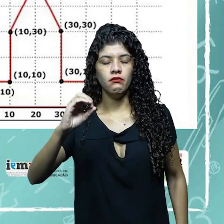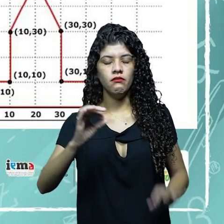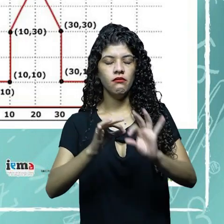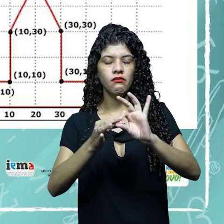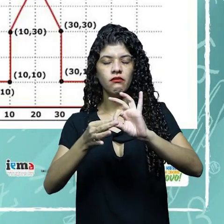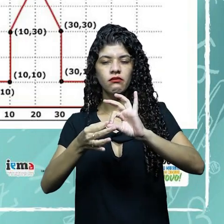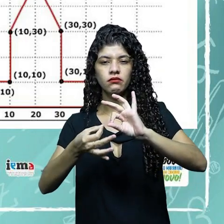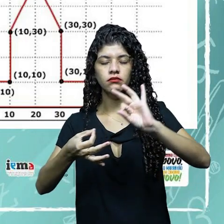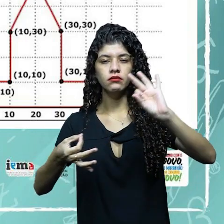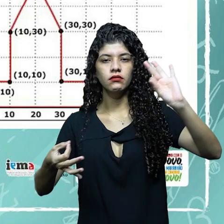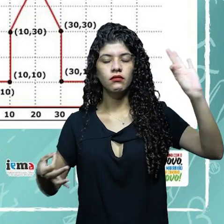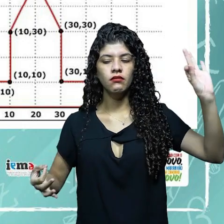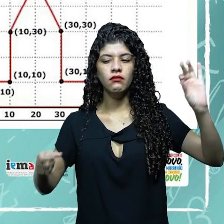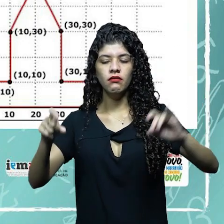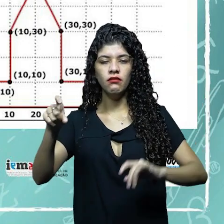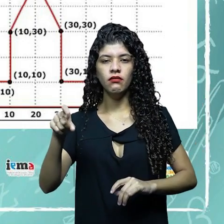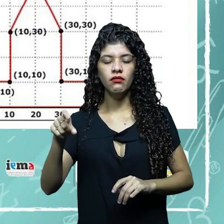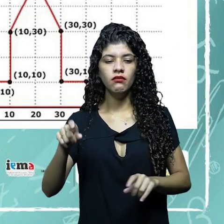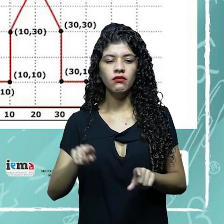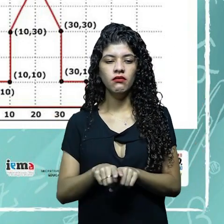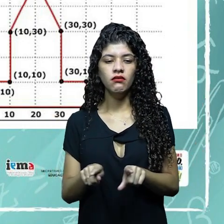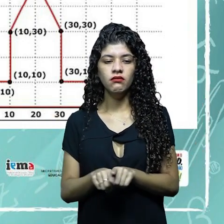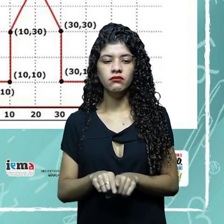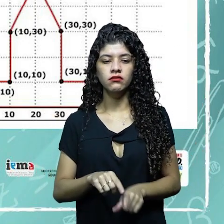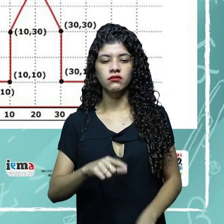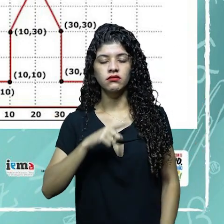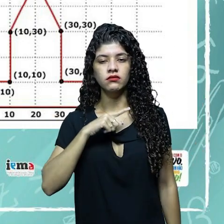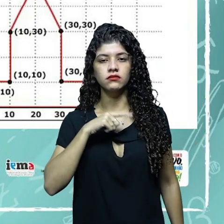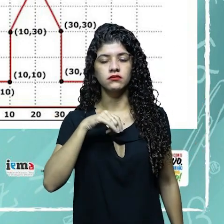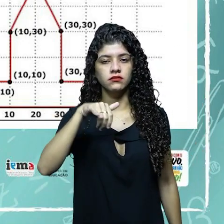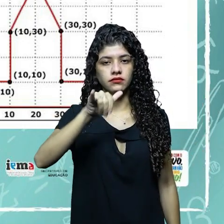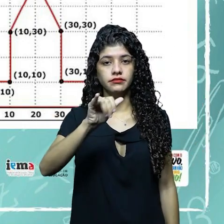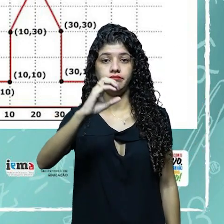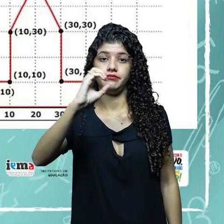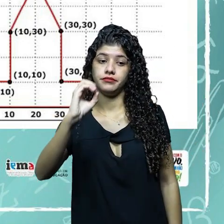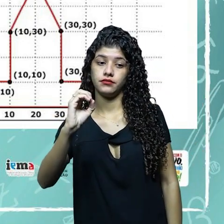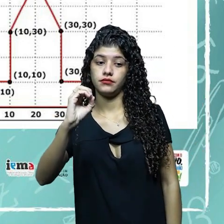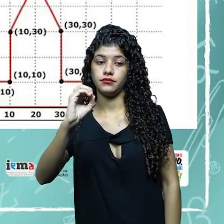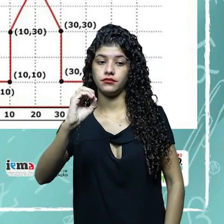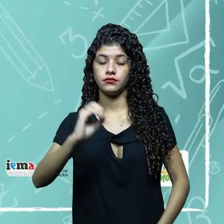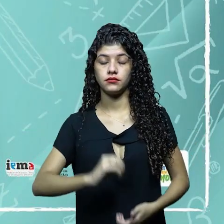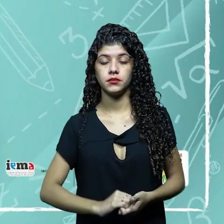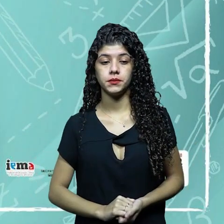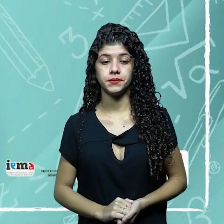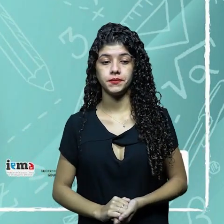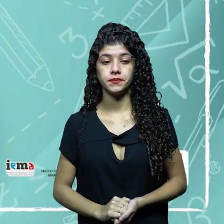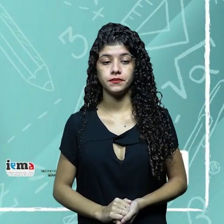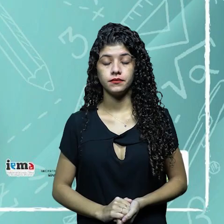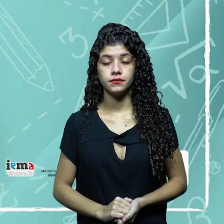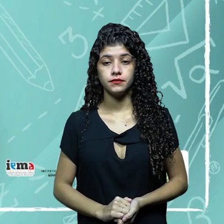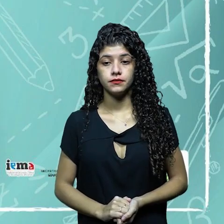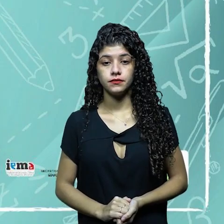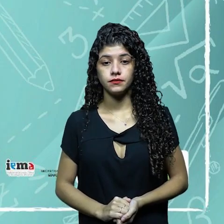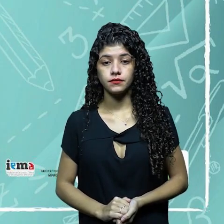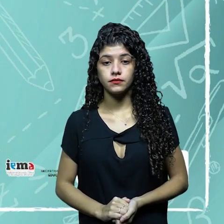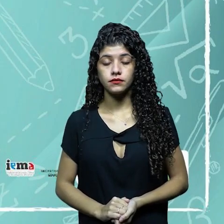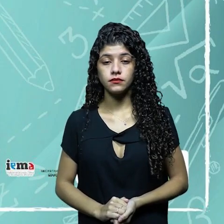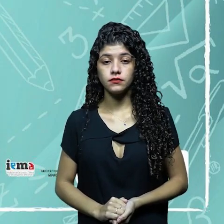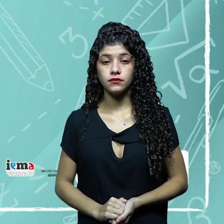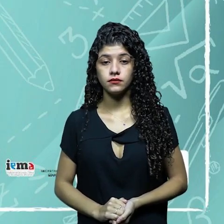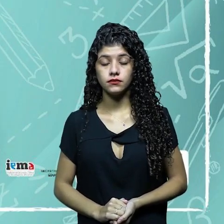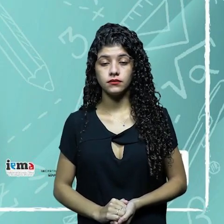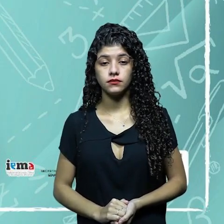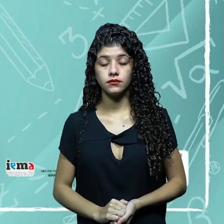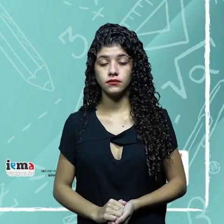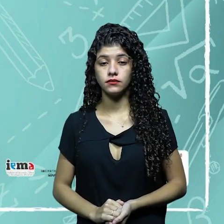X, e tenho 0 no Y. Então, basta eu dizer isso, que é 40 e 0. Aí ele já considera. Porque eu estou com a